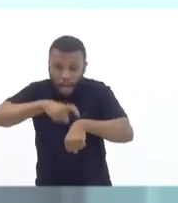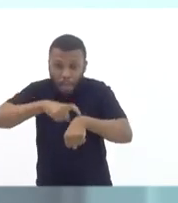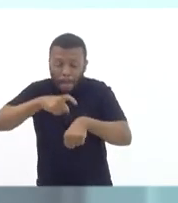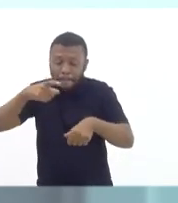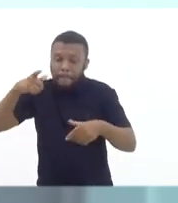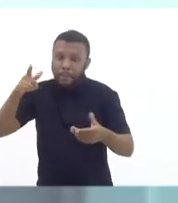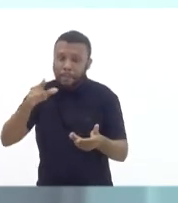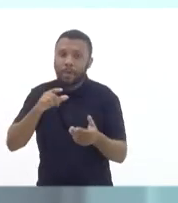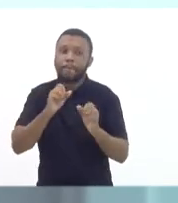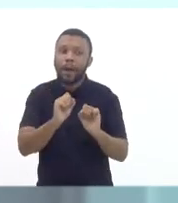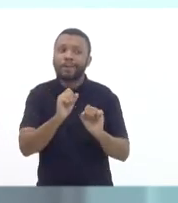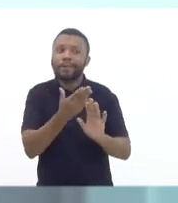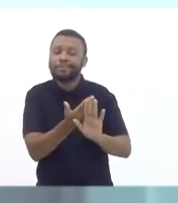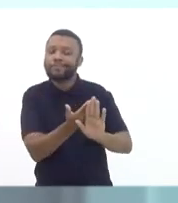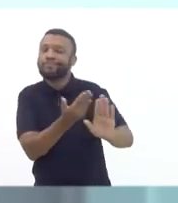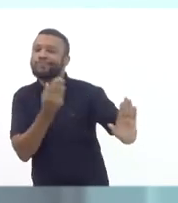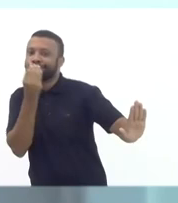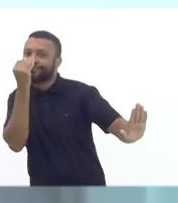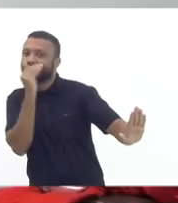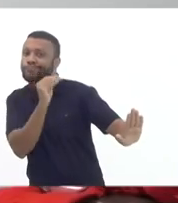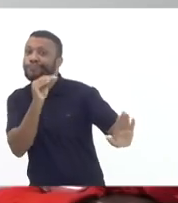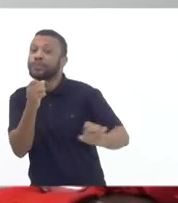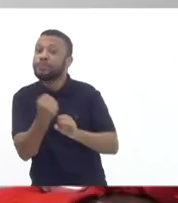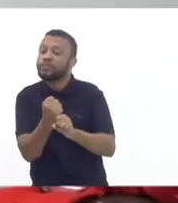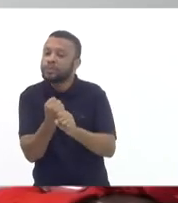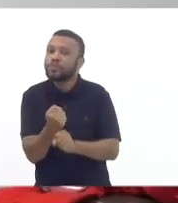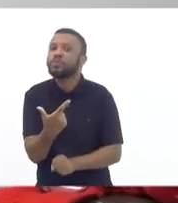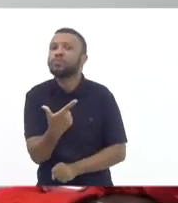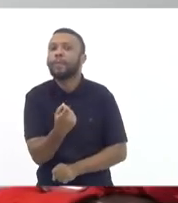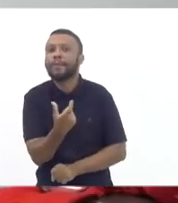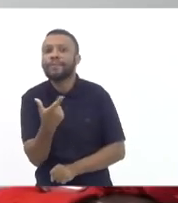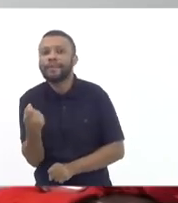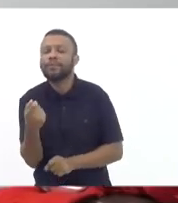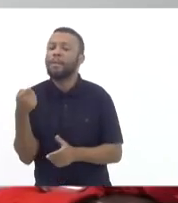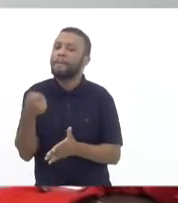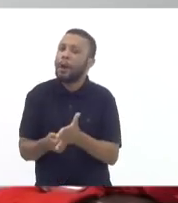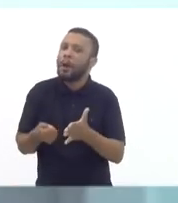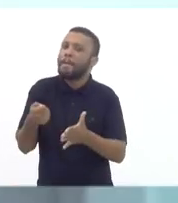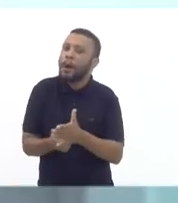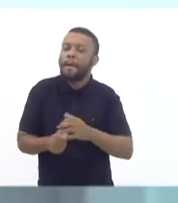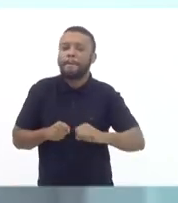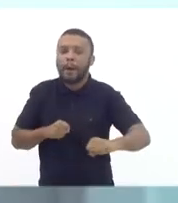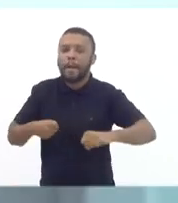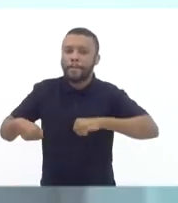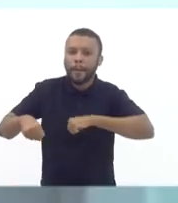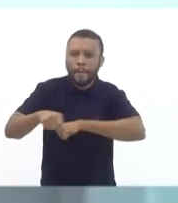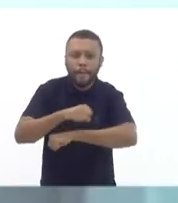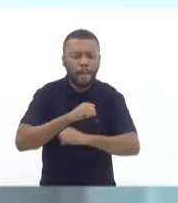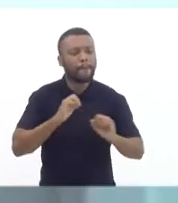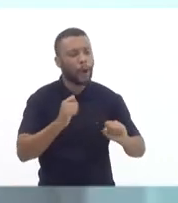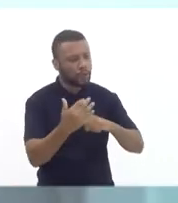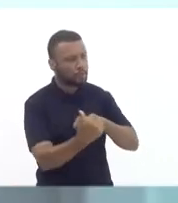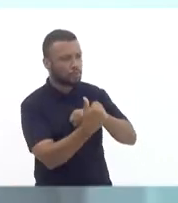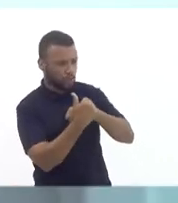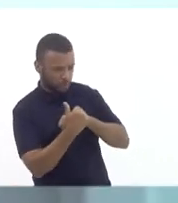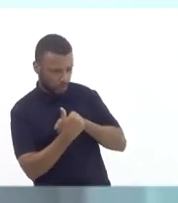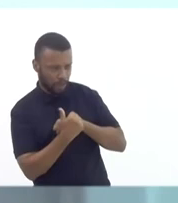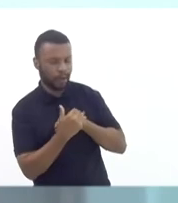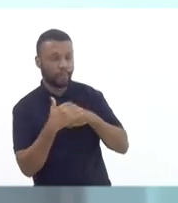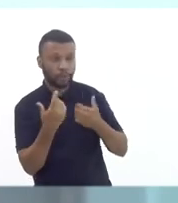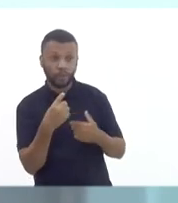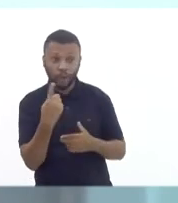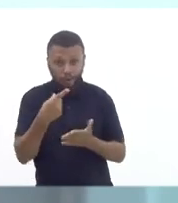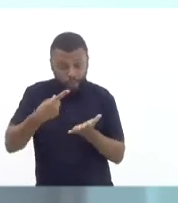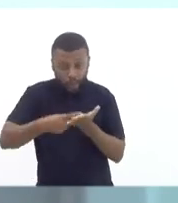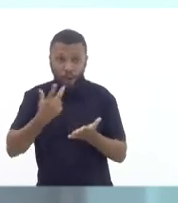cheguei ao extremo porque eu estou desde 2020 lutando. Eu entendo. O que eu estou te propondo? Procura, pode me procurar. A gente vai fazer... Eu